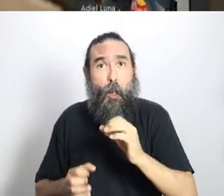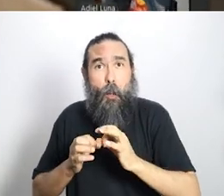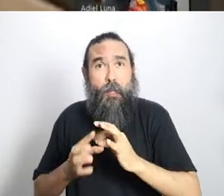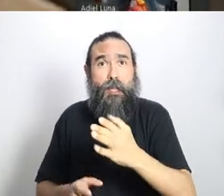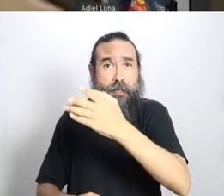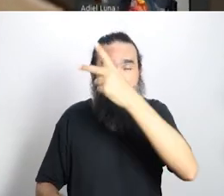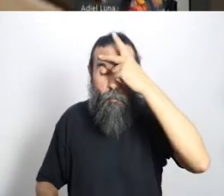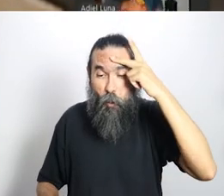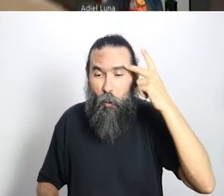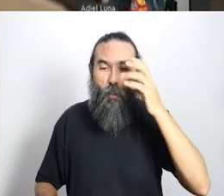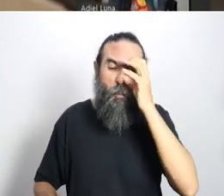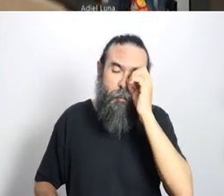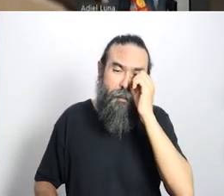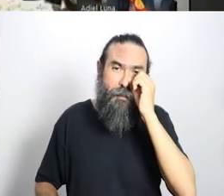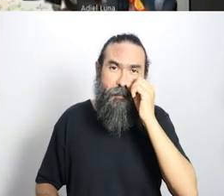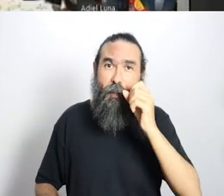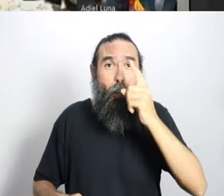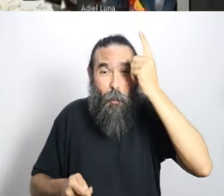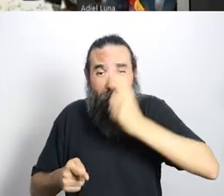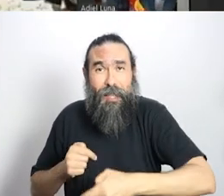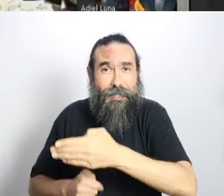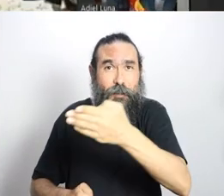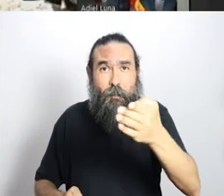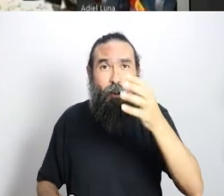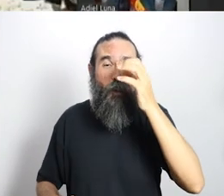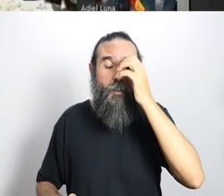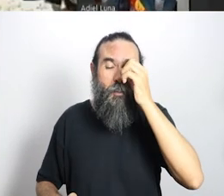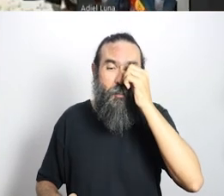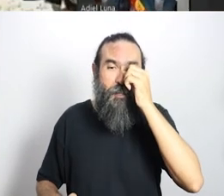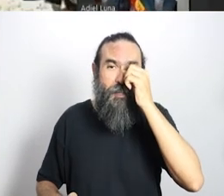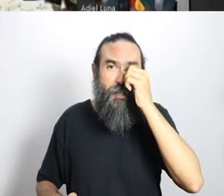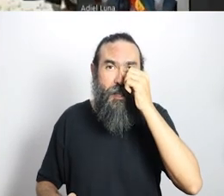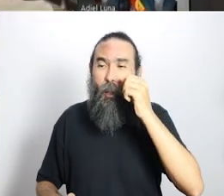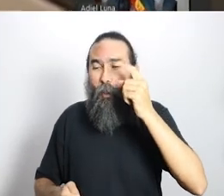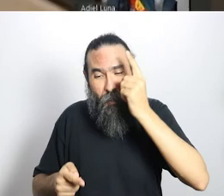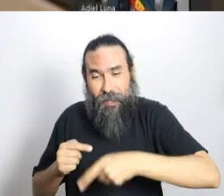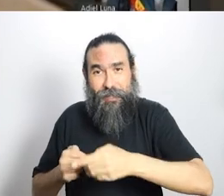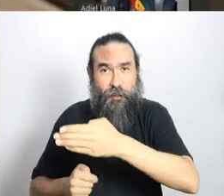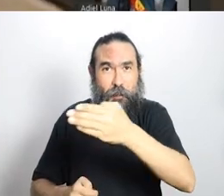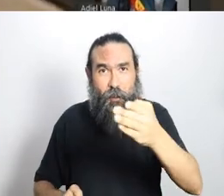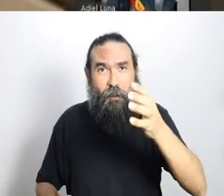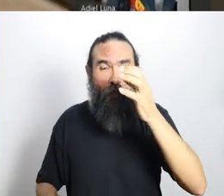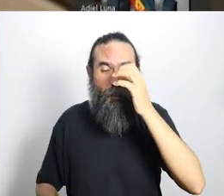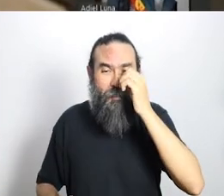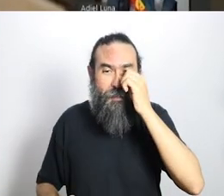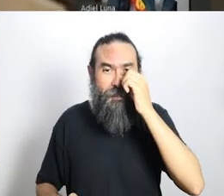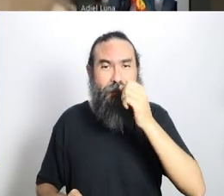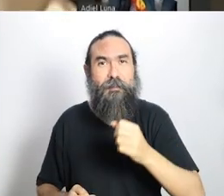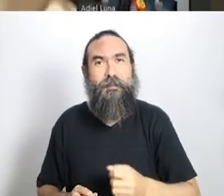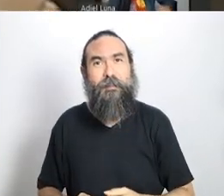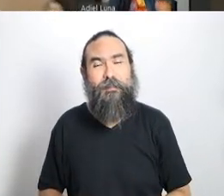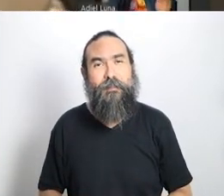esse povo dormir. Nós não deixamos esse povo dormir. Nós não deixamos esse povo dormir.